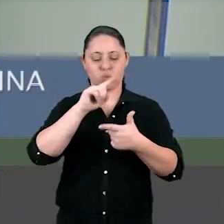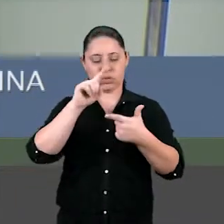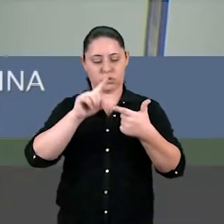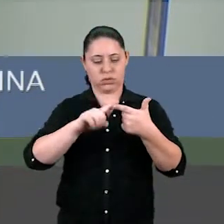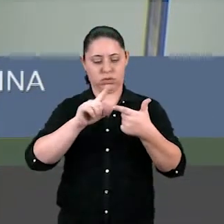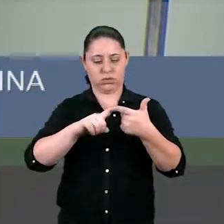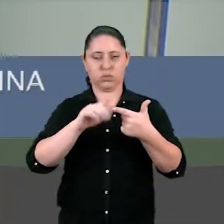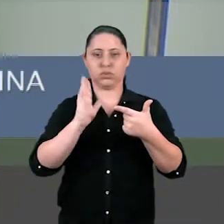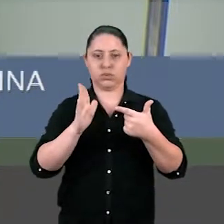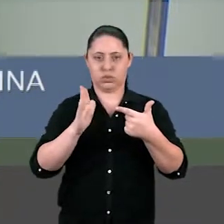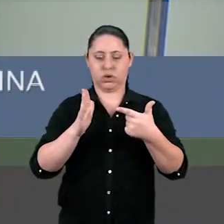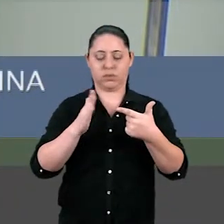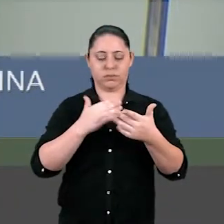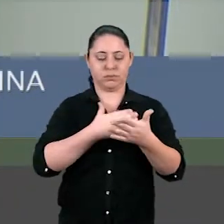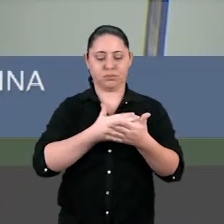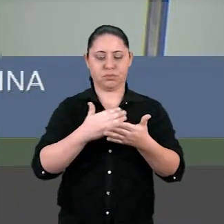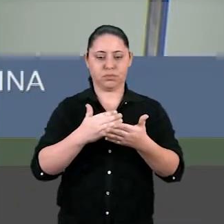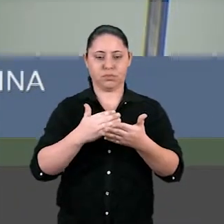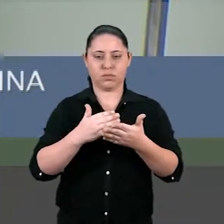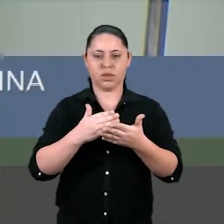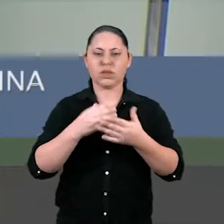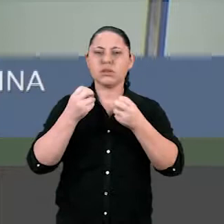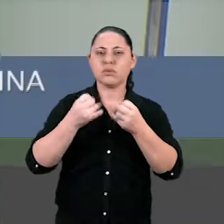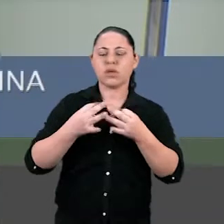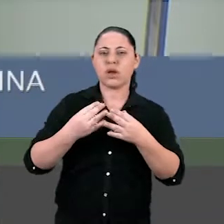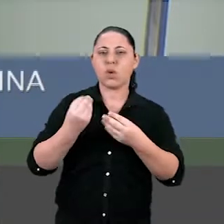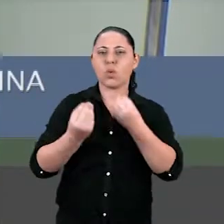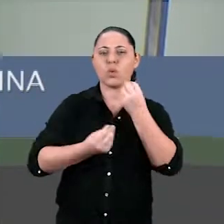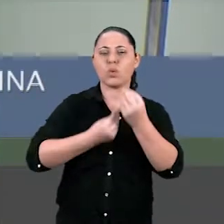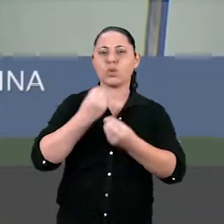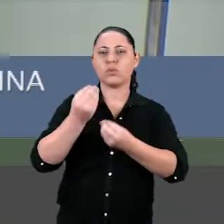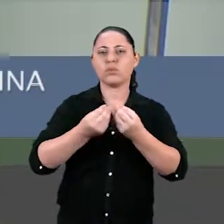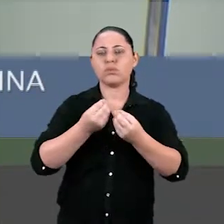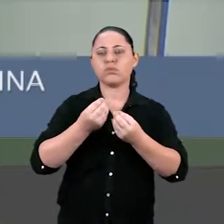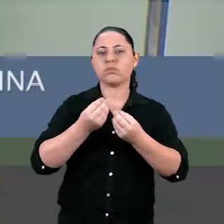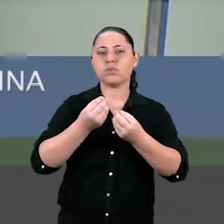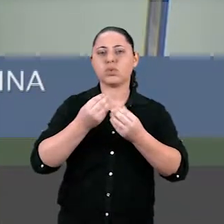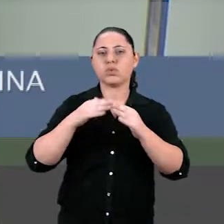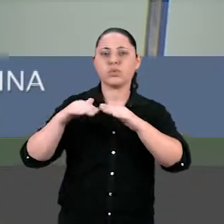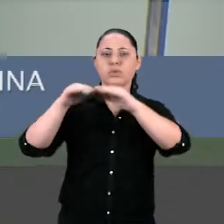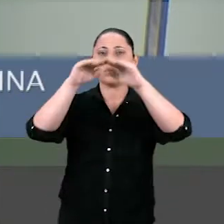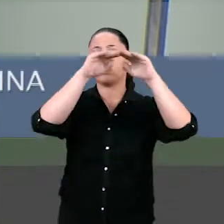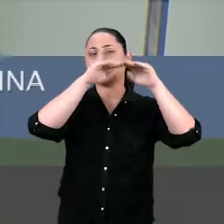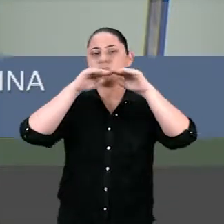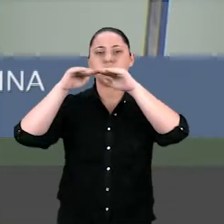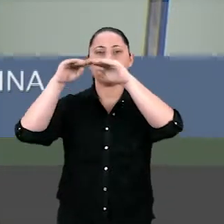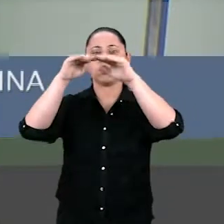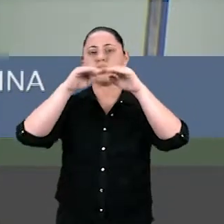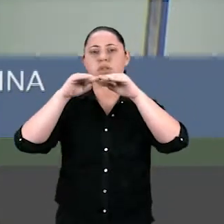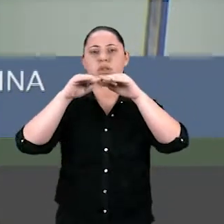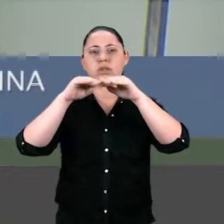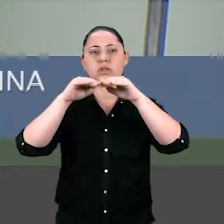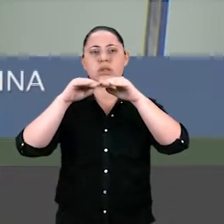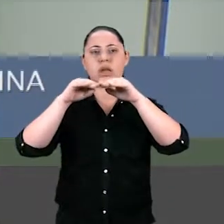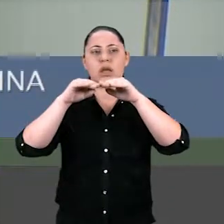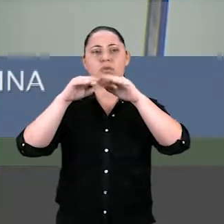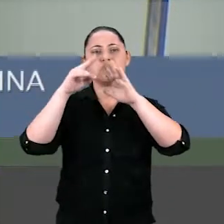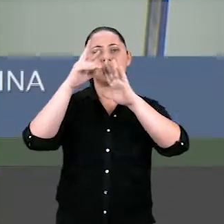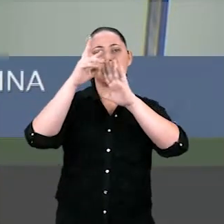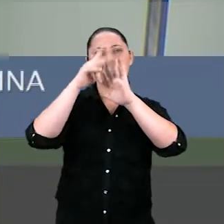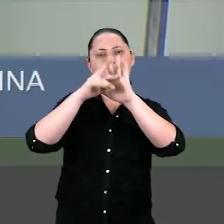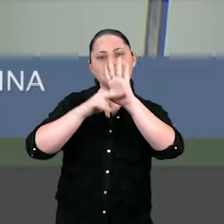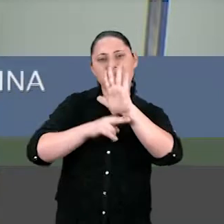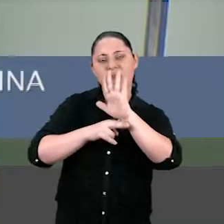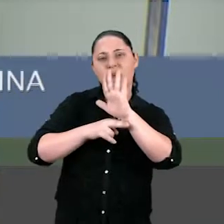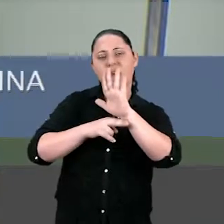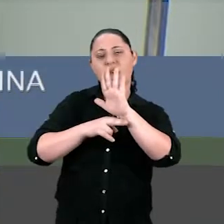já adiantando, diz com a democracia e o estabelecimento de crimes, o estabelecimento de delitos. Então, uma discussão acadêmica bastante